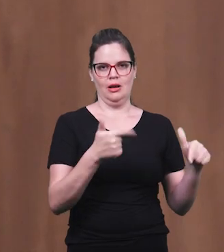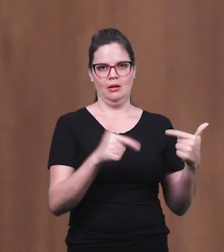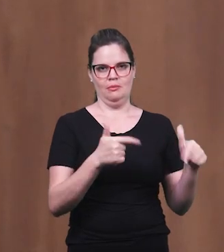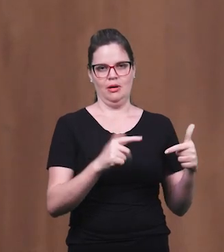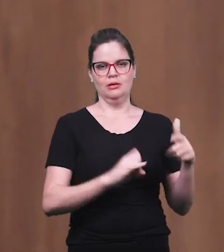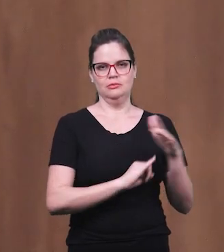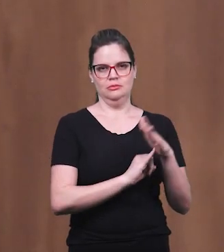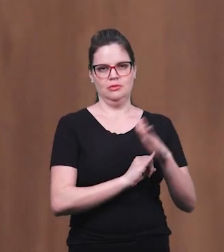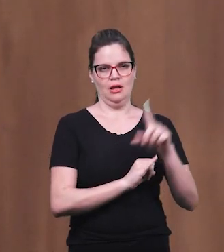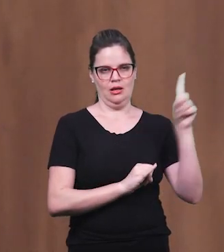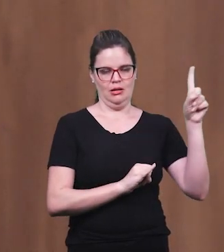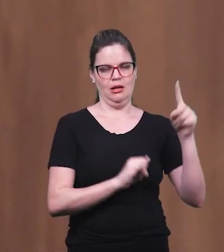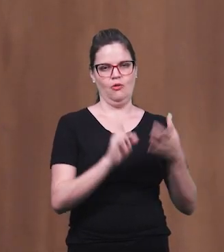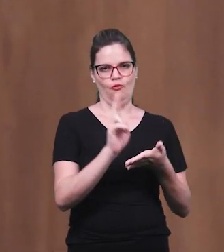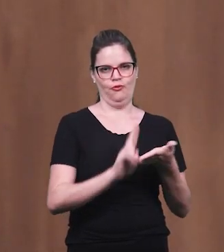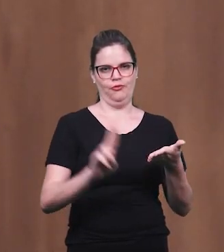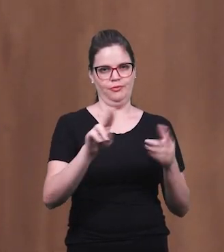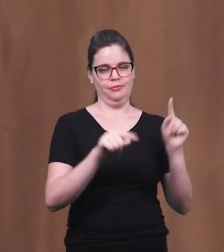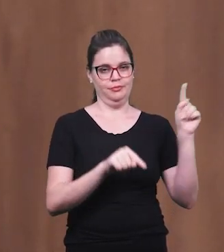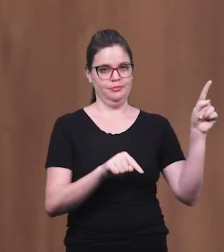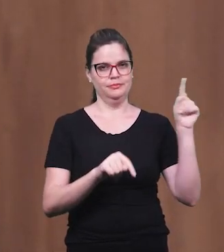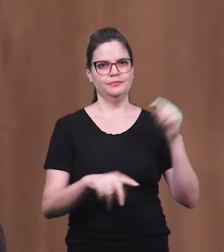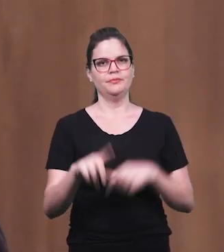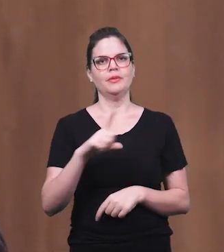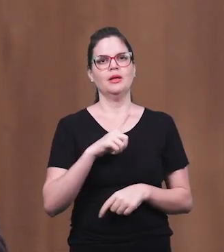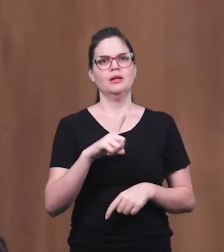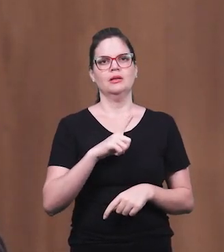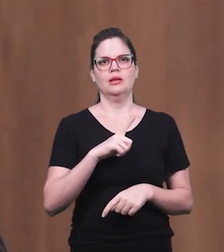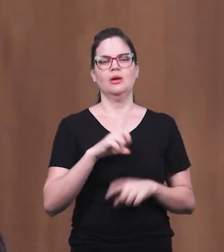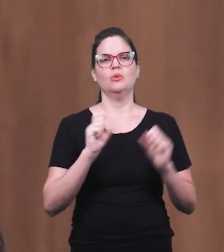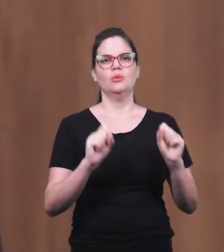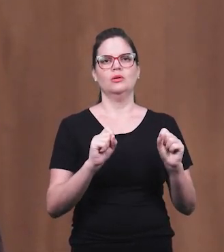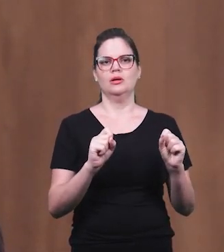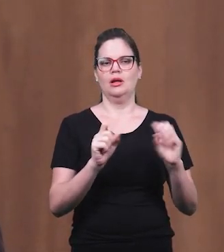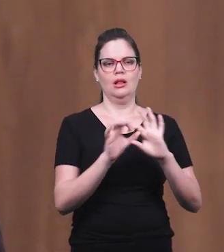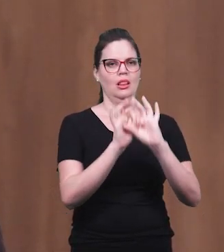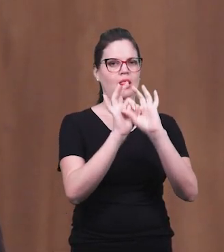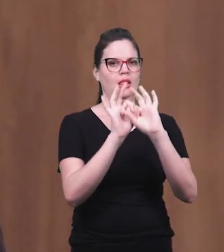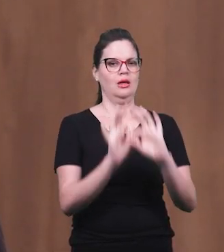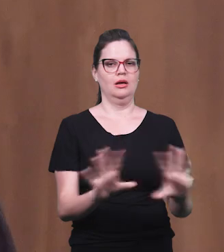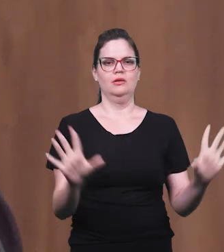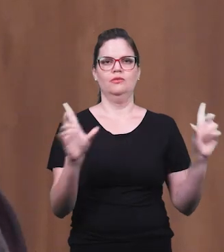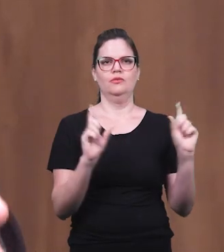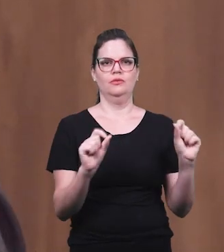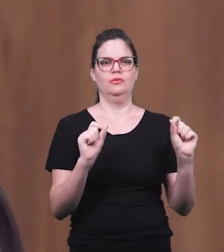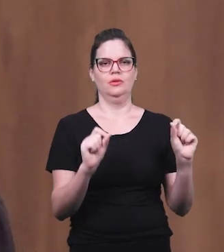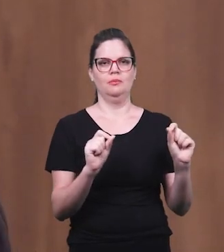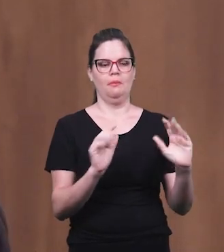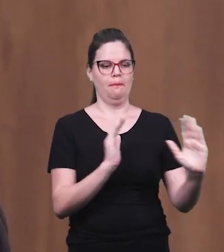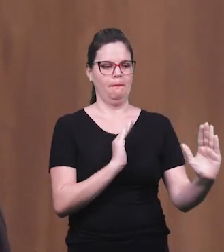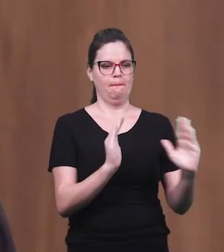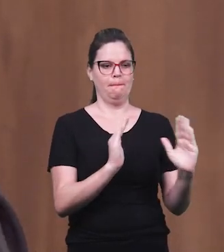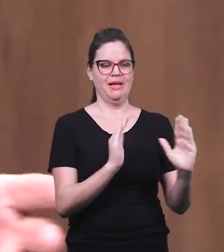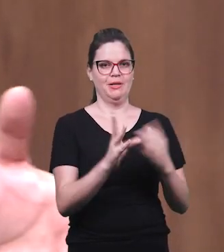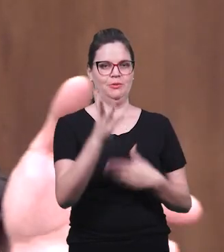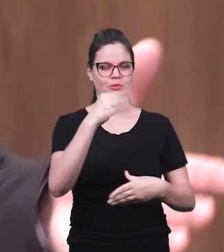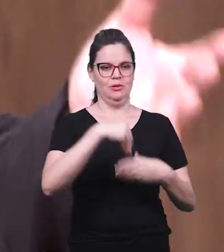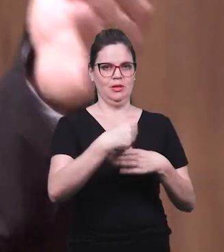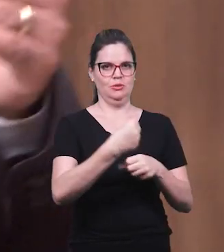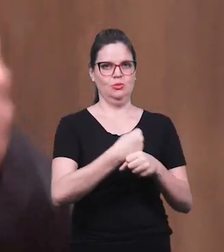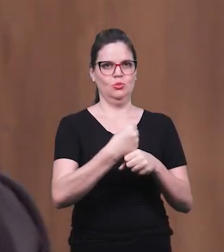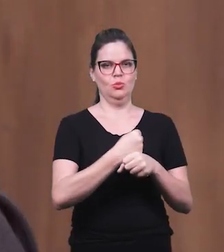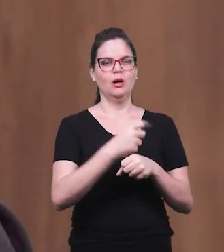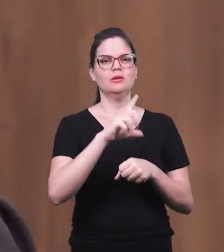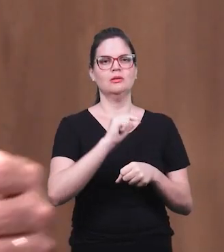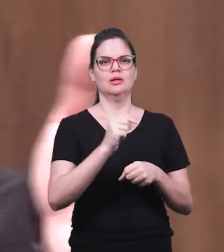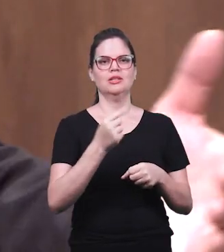onde eu trabalho, nossa universidade, nós temos as portas abertas, né? São períodos no ano onde nós